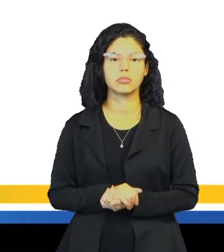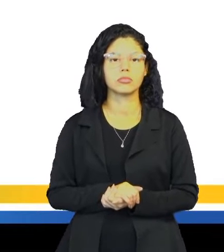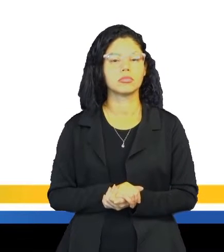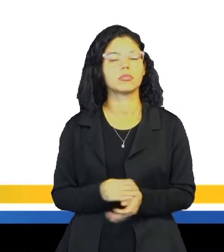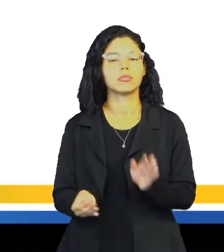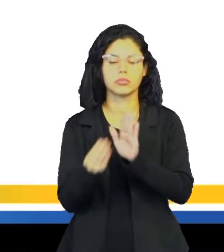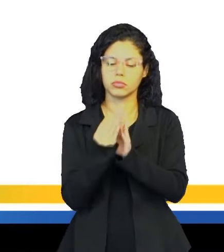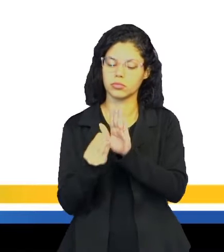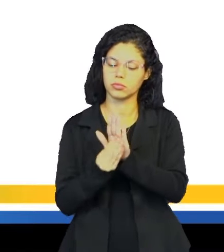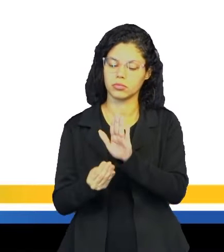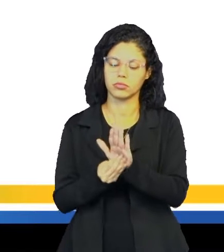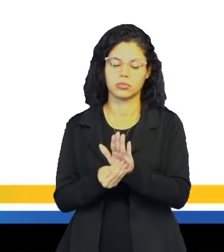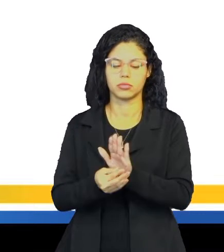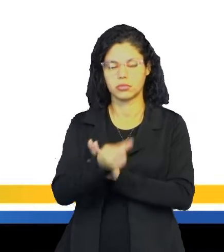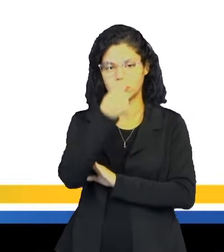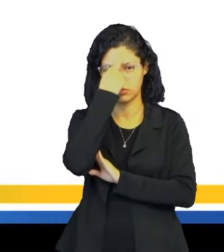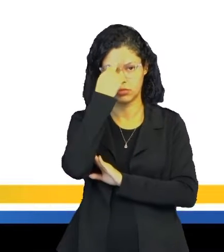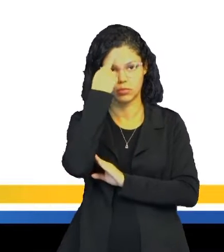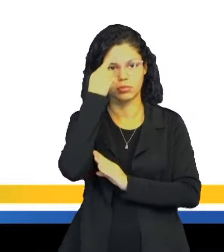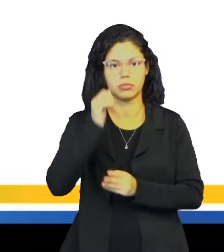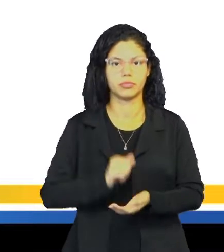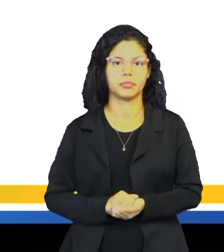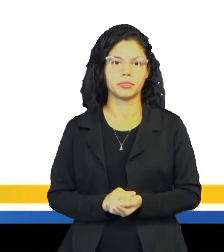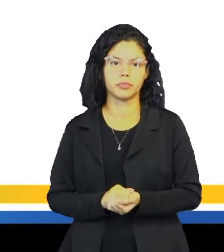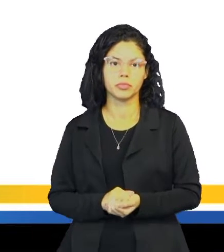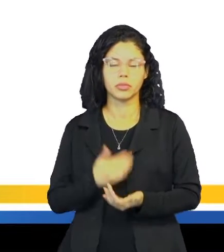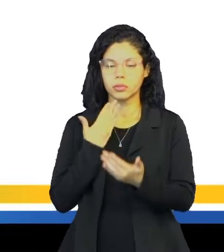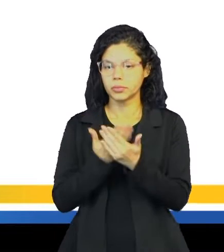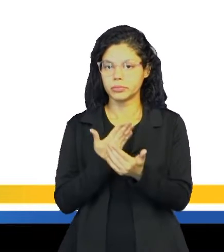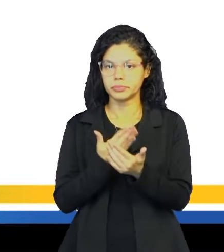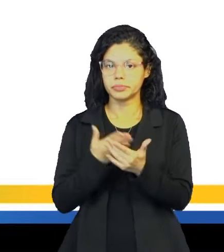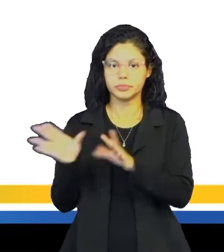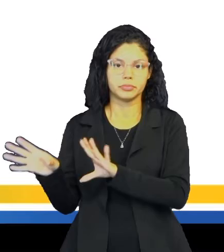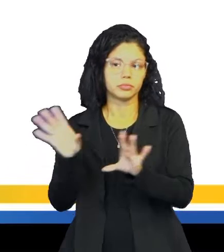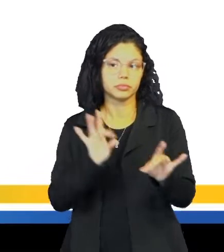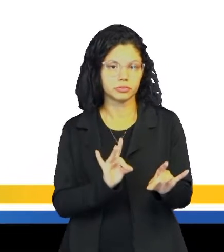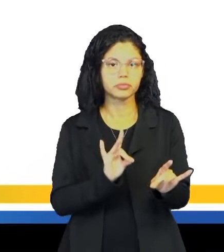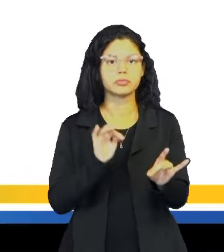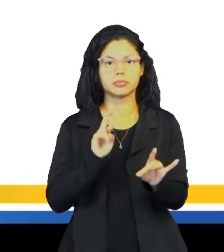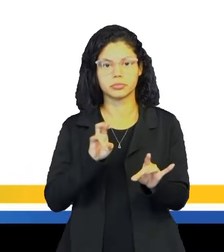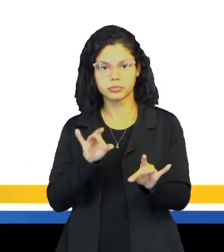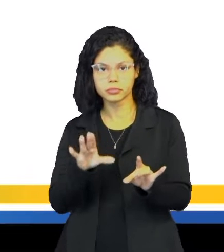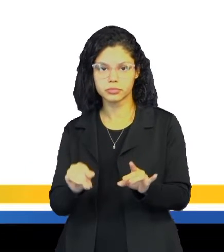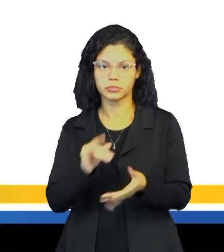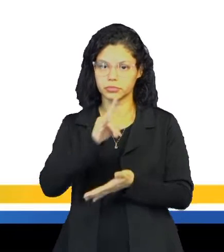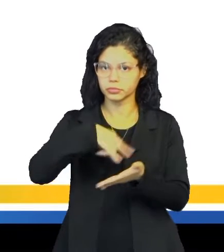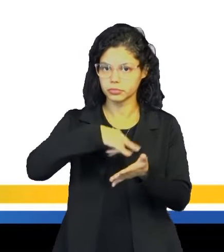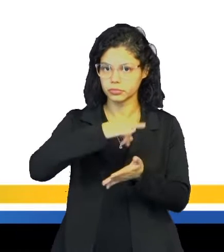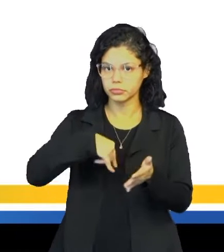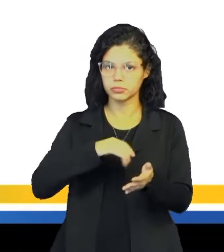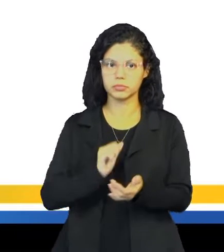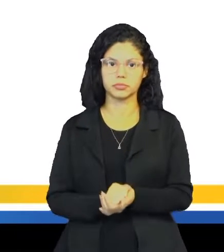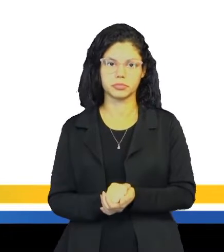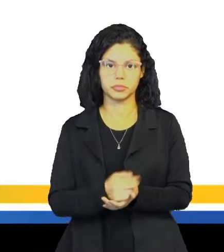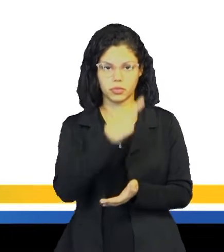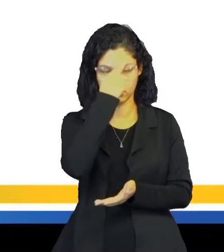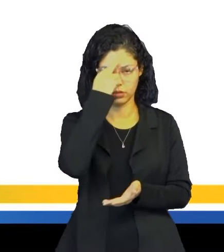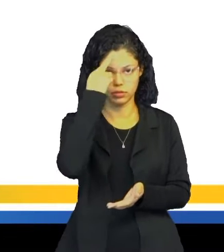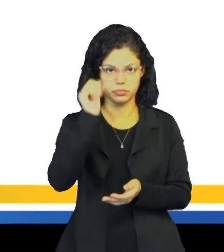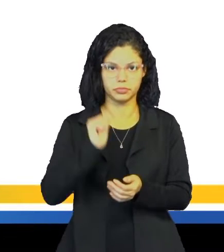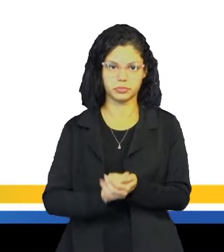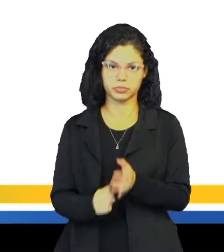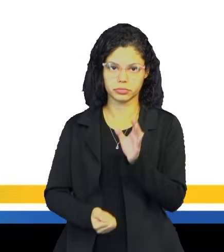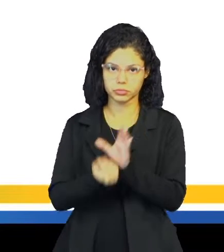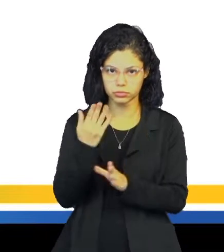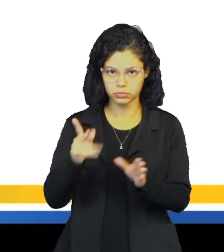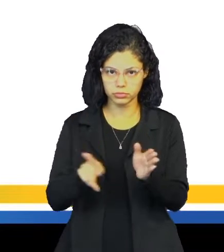O fato histórico. O fato histórico é estudado através de vestígios e documentos. As fontes históricas são constituídas